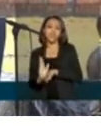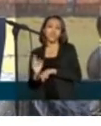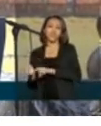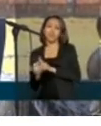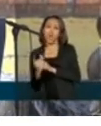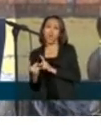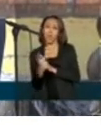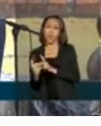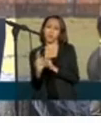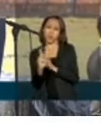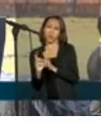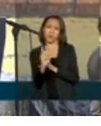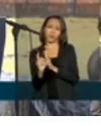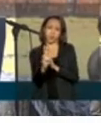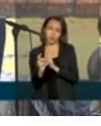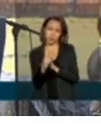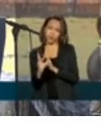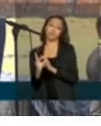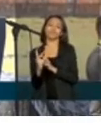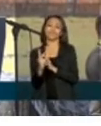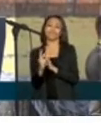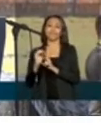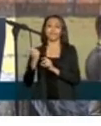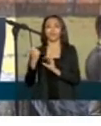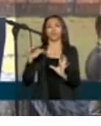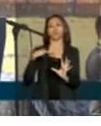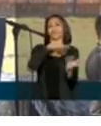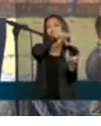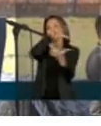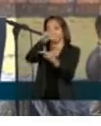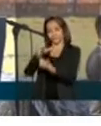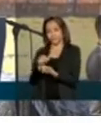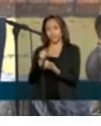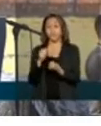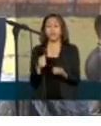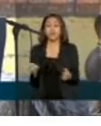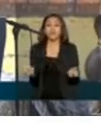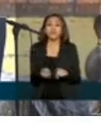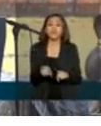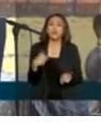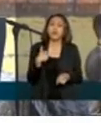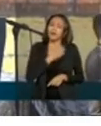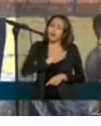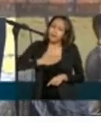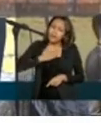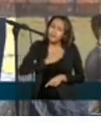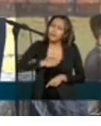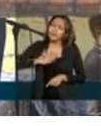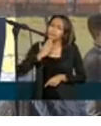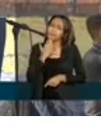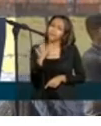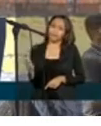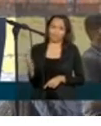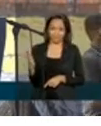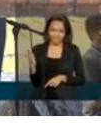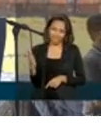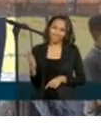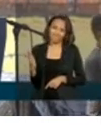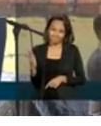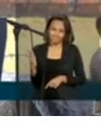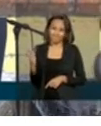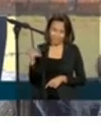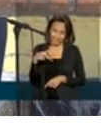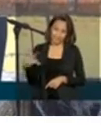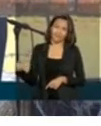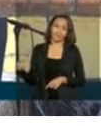competitivos nos mercados internacionais. E também, presidente, gostaria de pedir ao senhor que continuasse